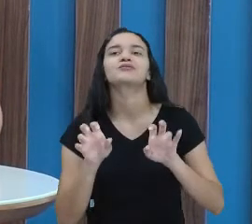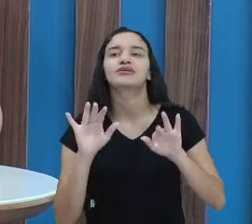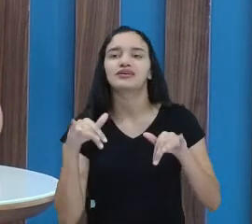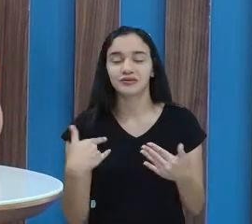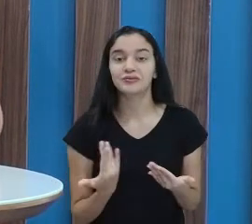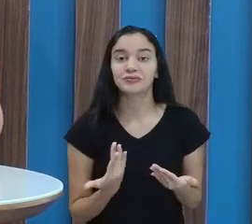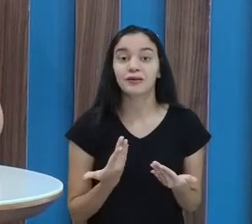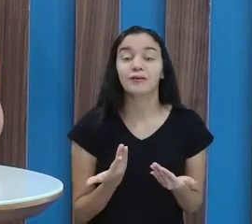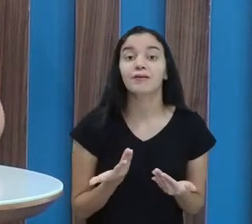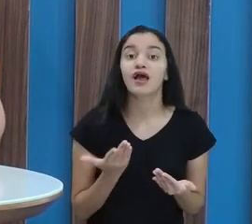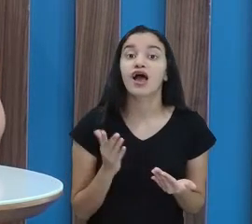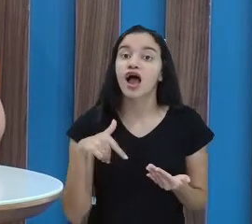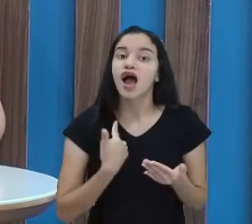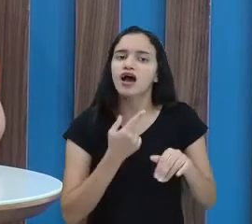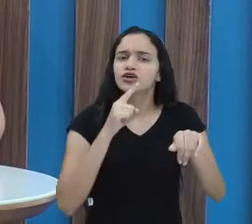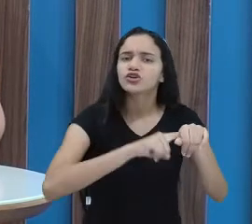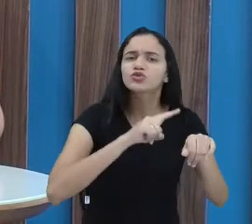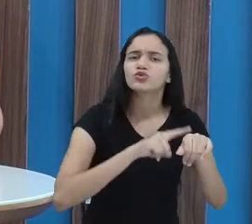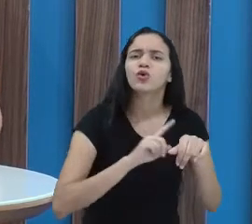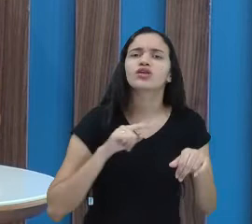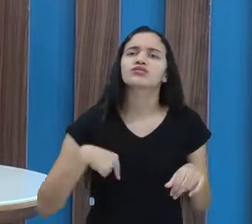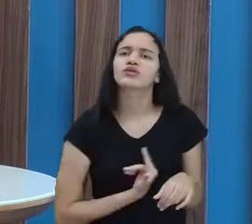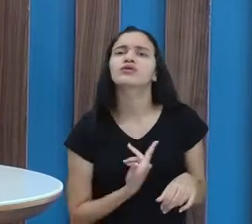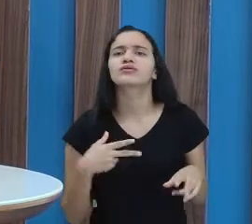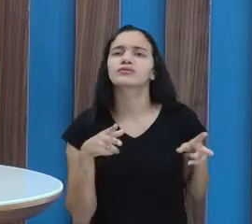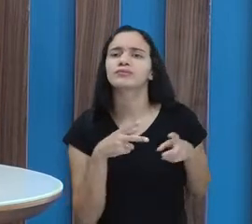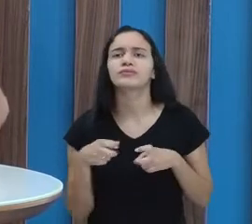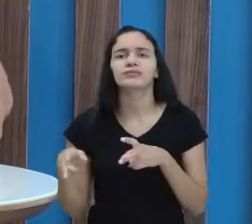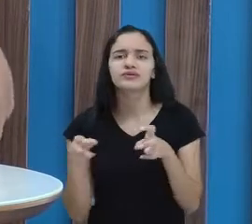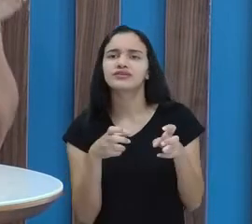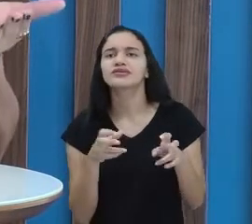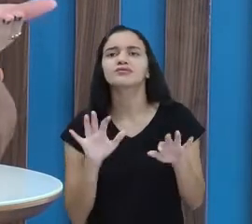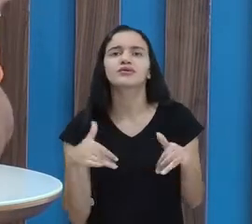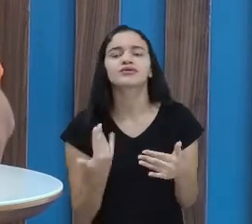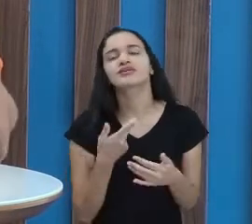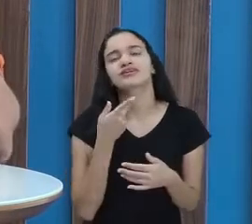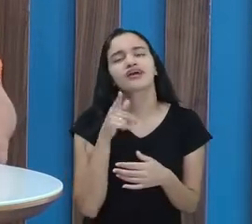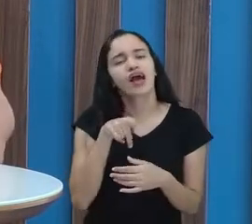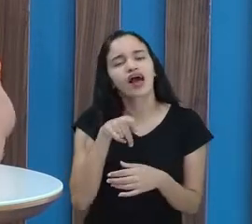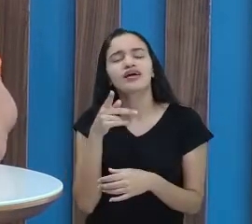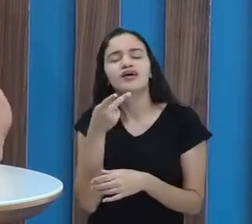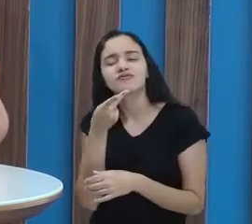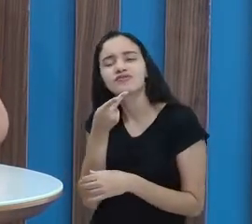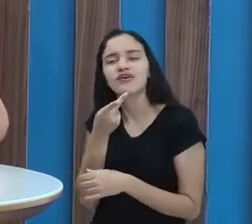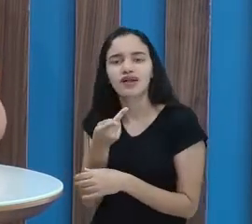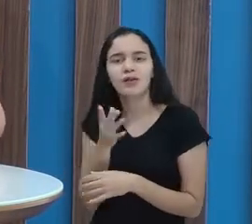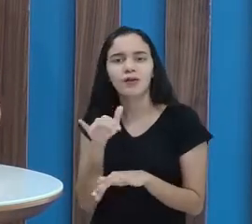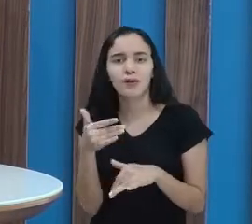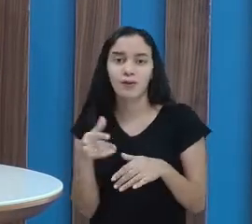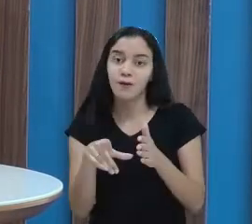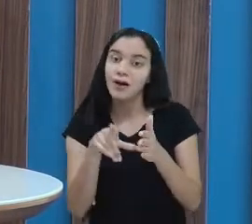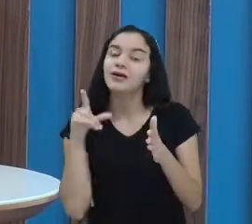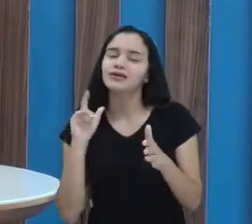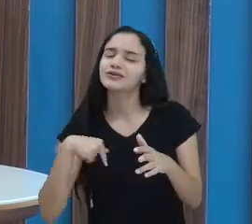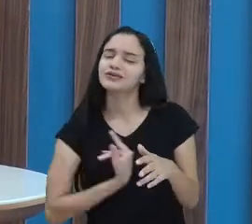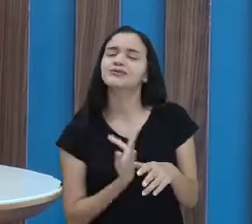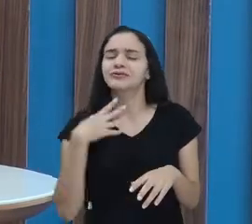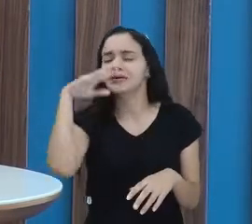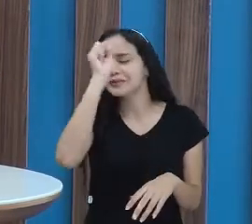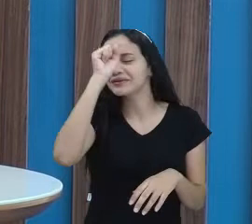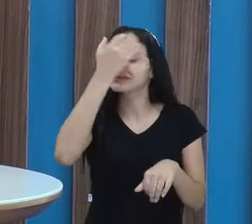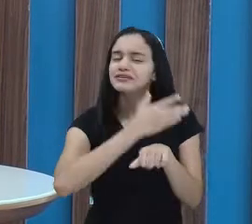não é isso? As horas, a gente perceber. Foi o que a senhora disse antes, aí agora a gente já aprendeu aí, ó,